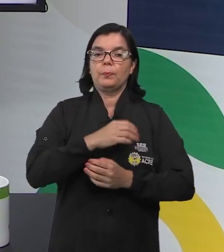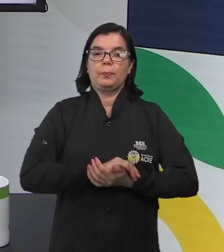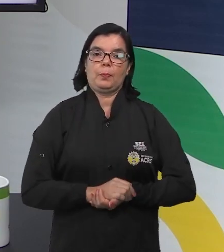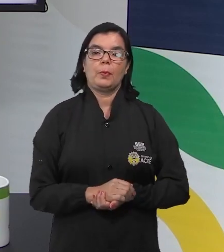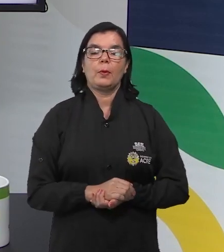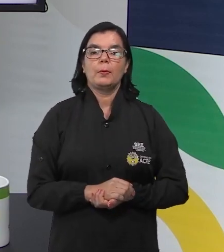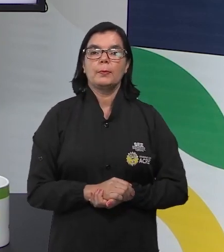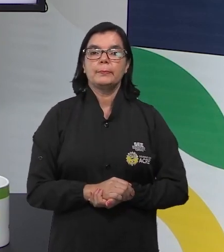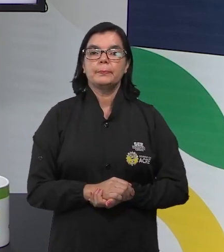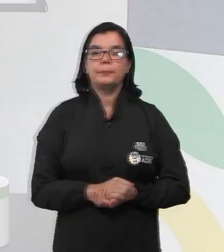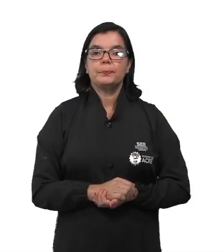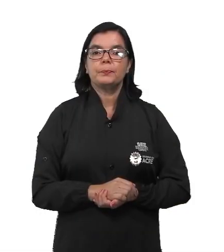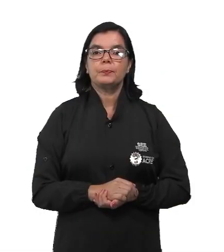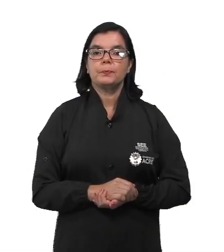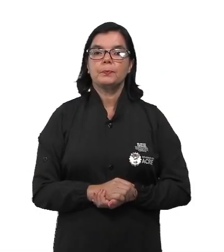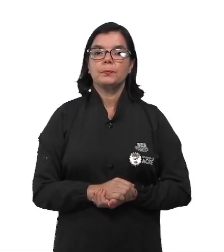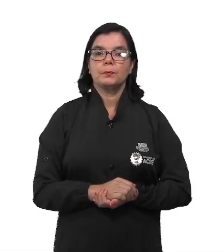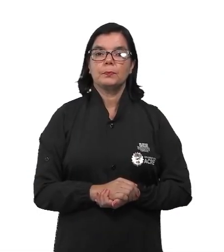casos.